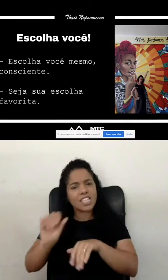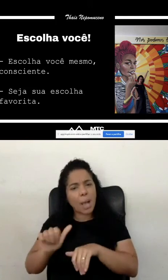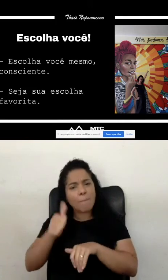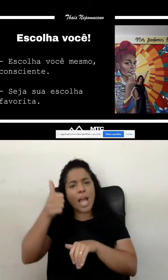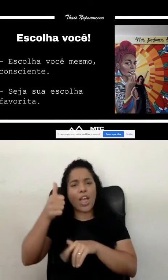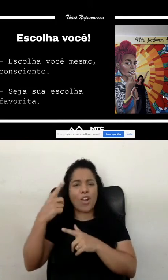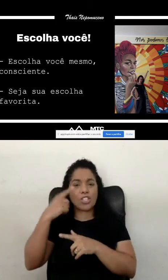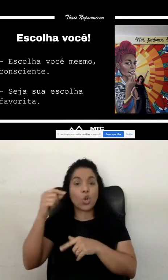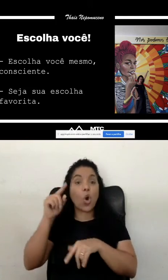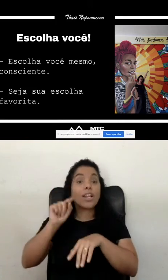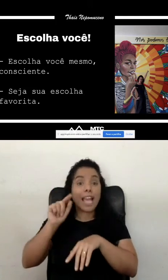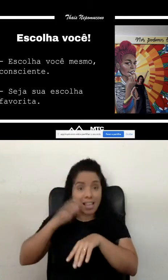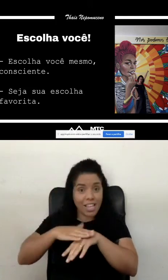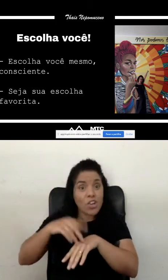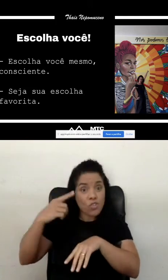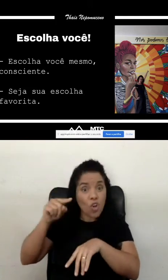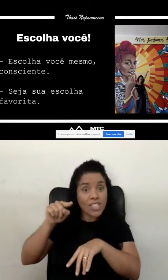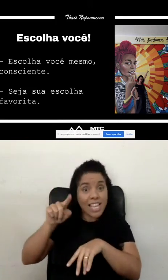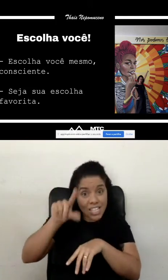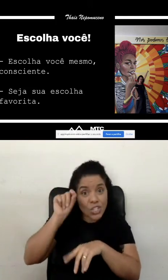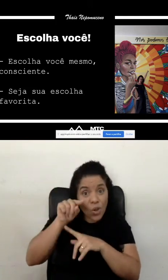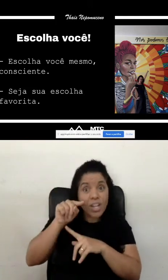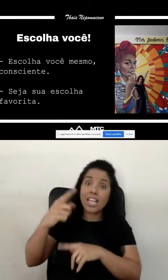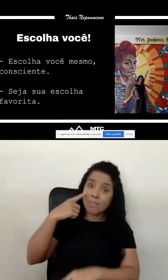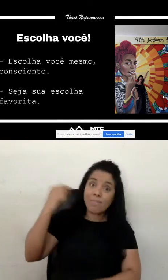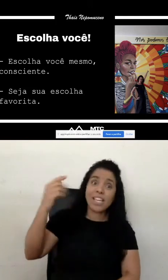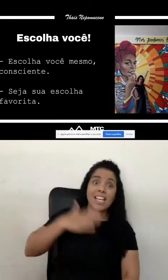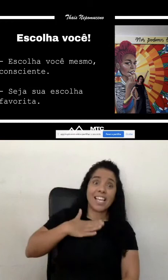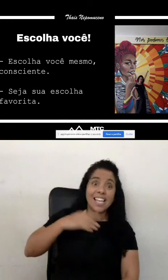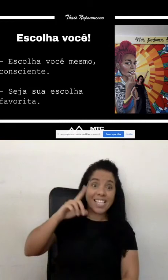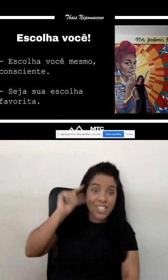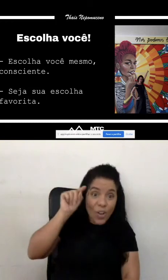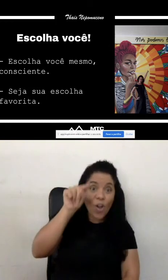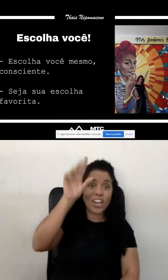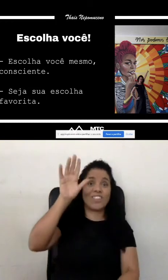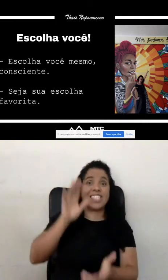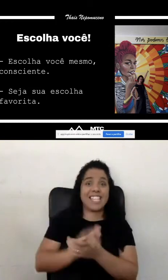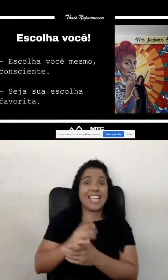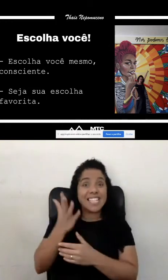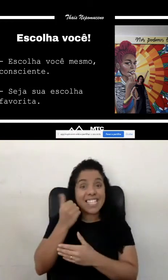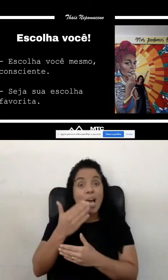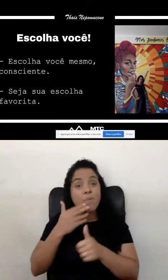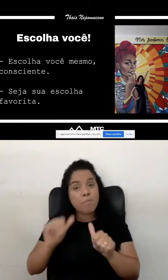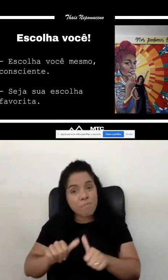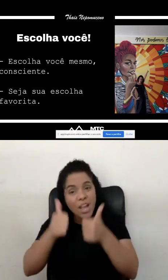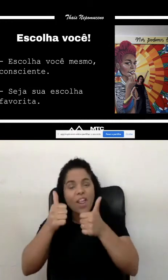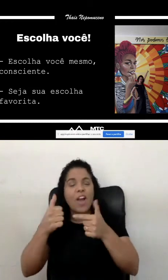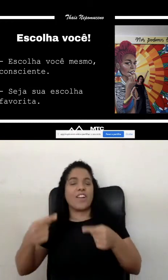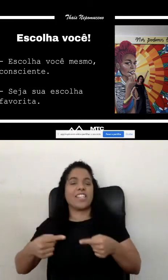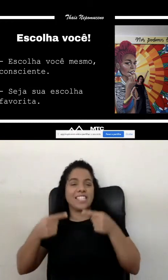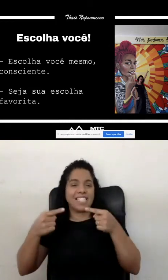você, tenha o seu jeito, saiba das suas habilidades, melhore os seus desafios,